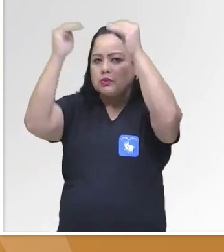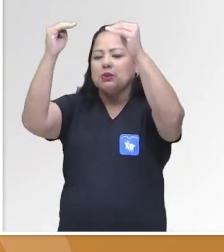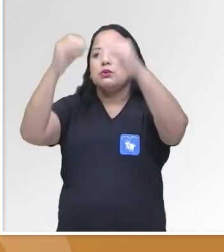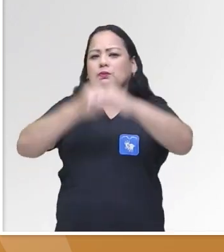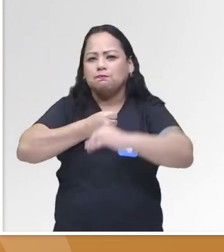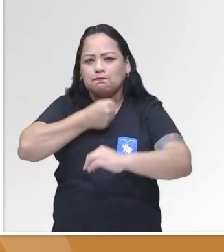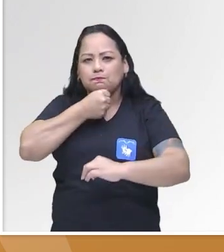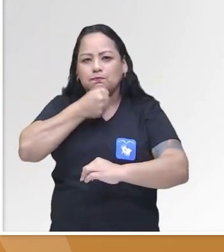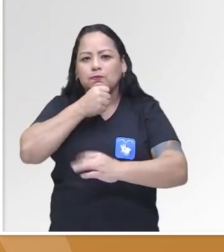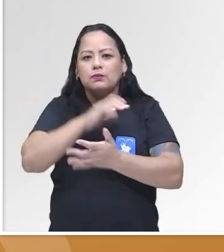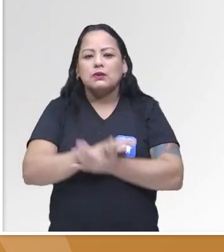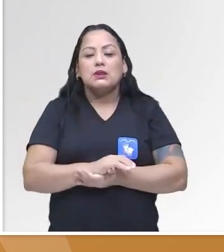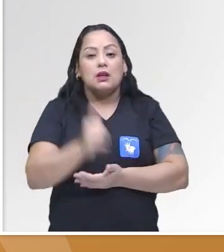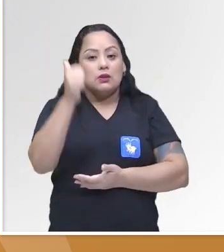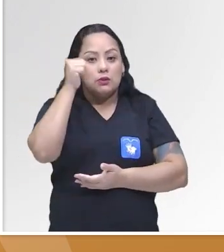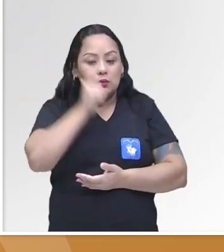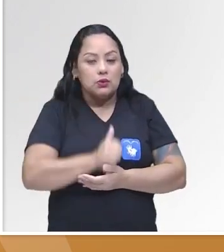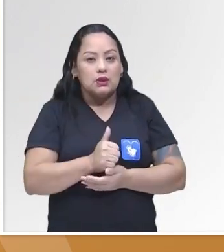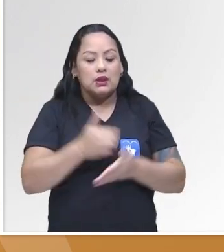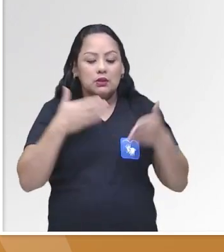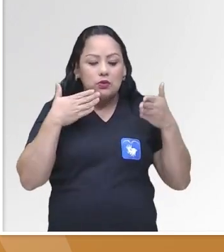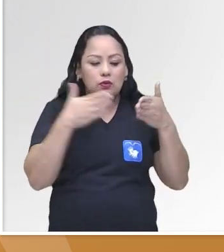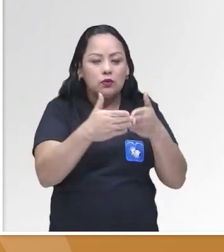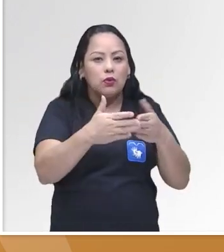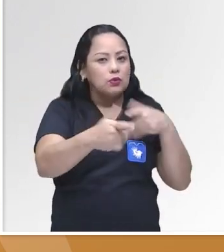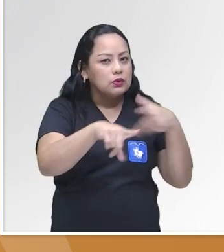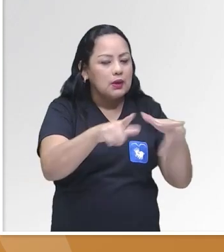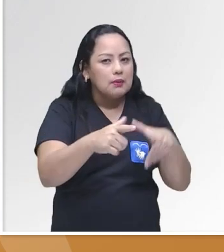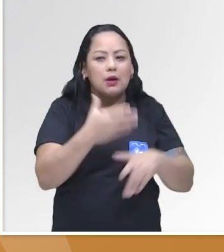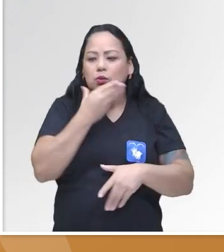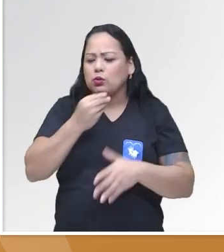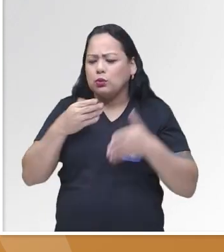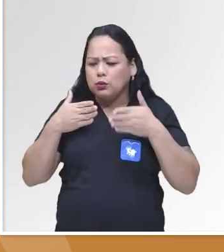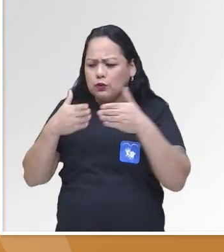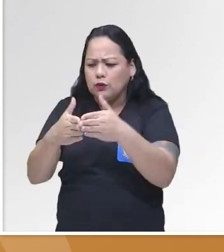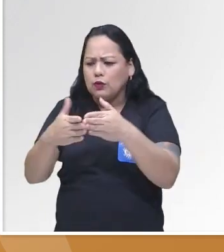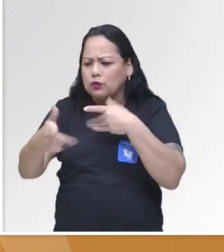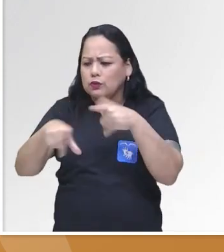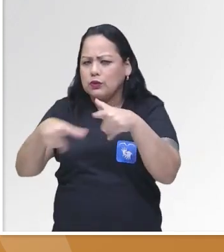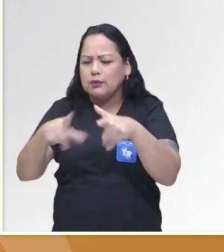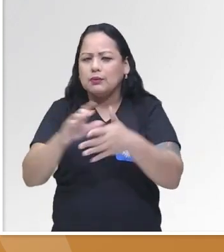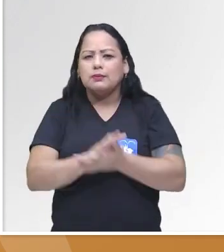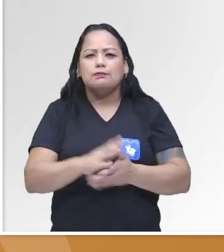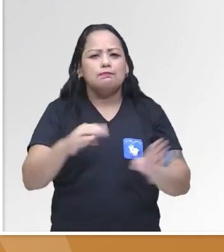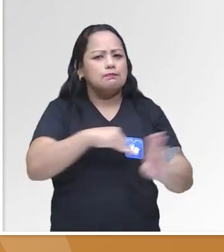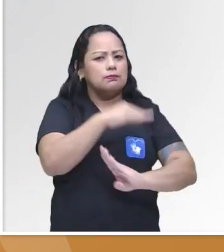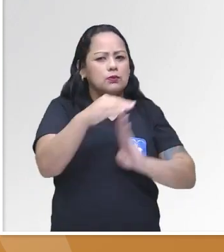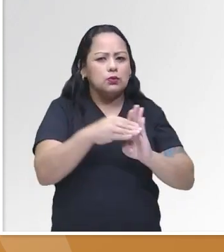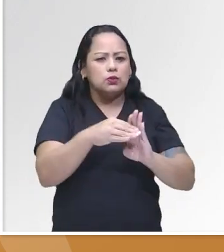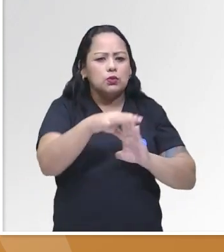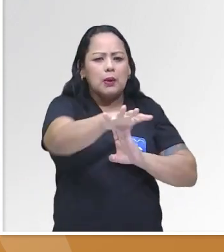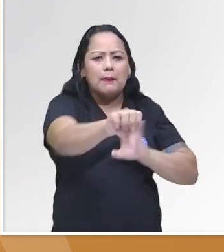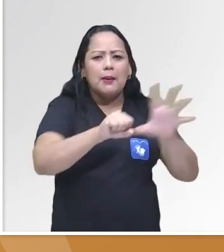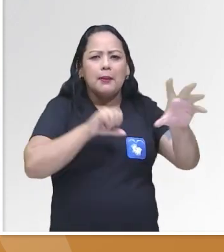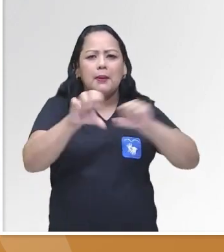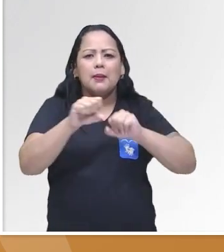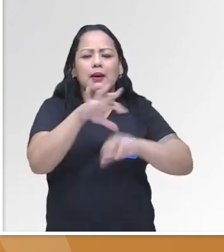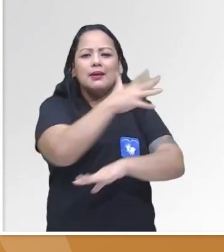verdade? Então, as mulheres com as suas funções, os homens com as suas funções, e tudo aquilo que é tirado da